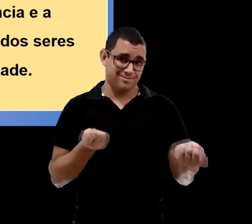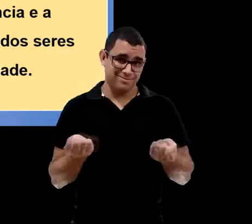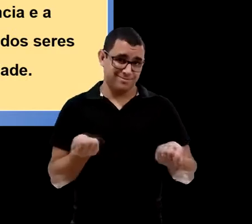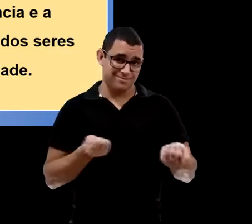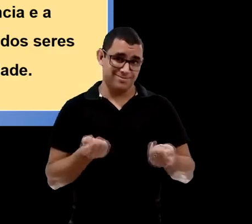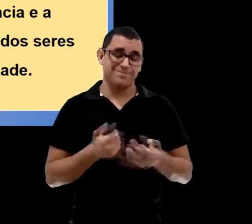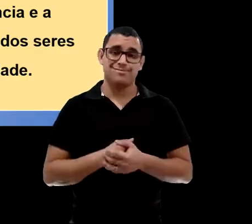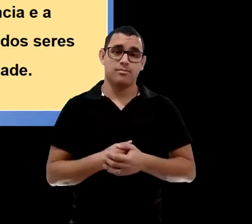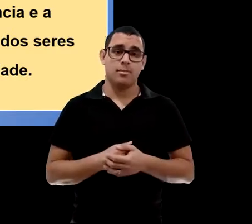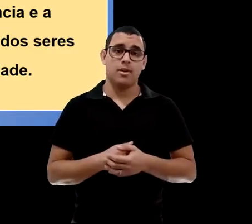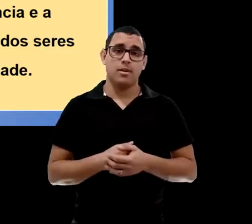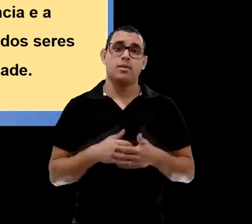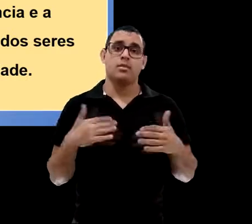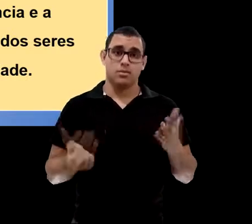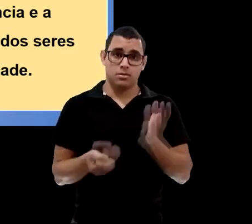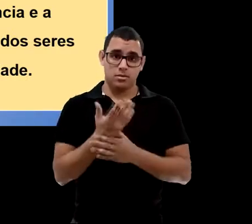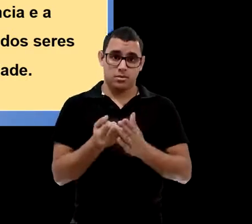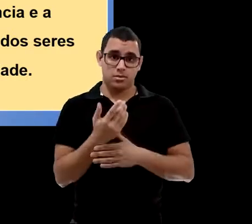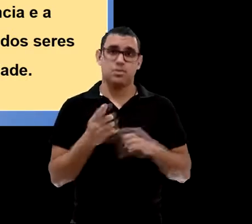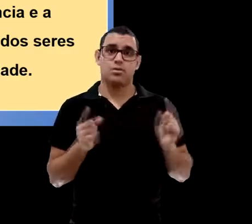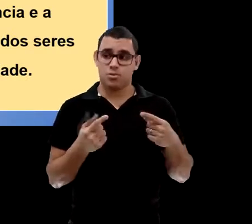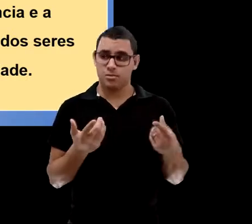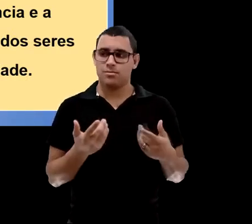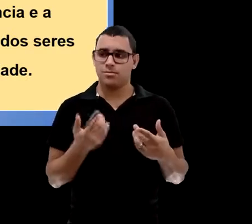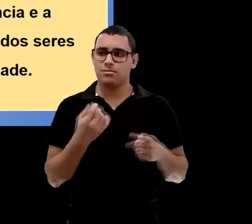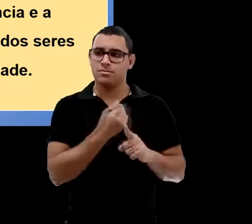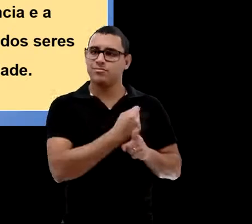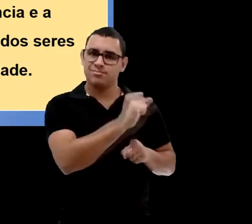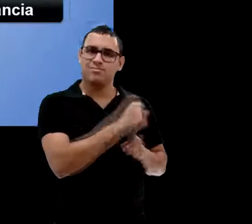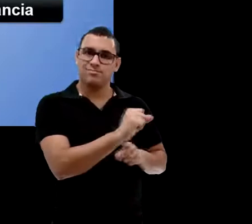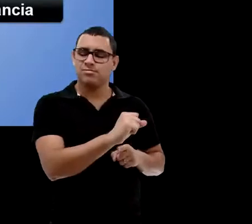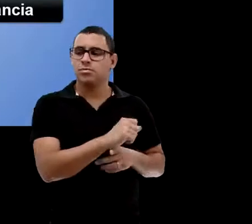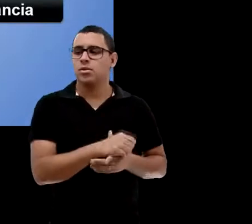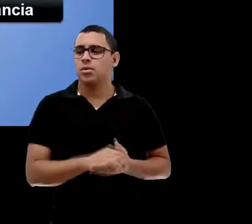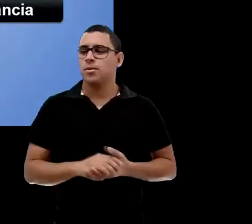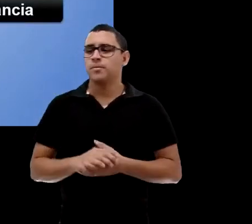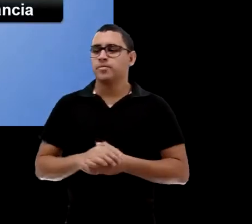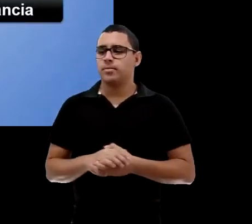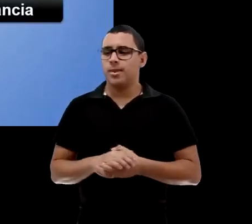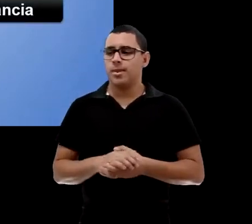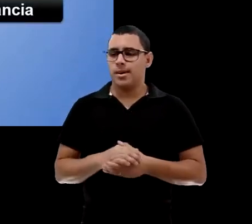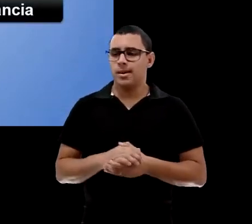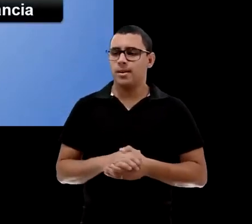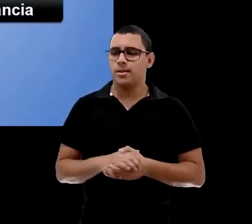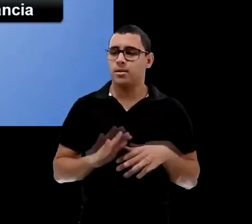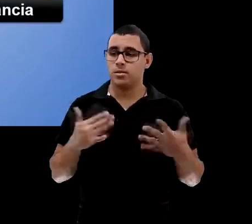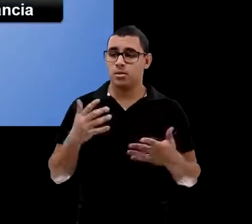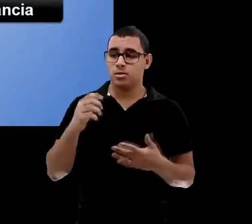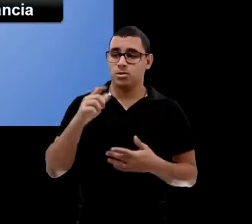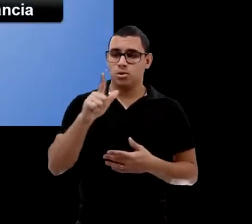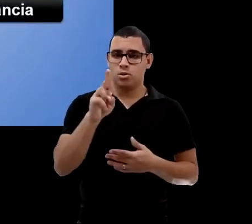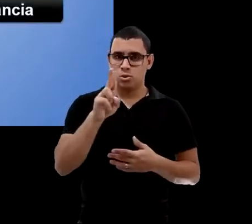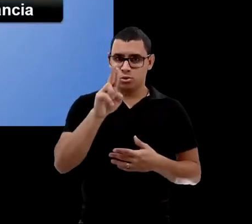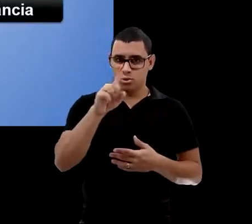esforço pessoal, mas era de acordo com a origem do nascimento. Então, eles vão combater isso aí, certo? Bom, e